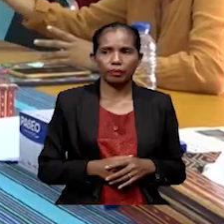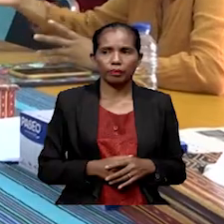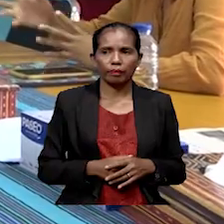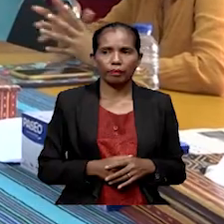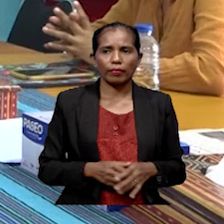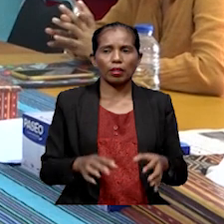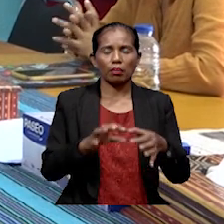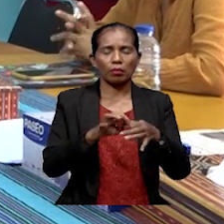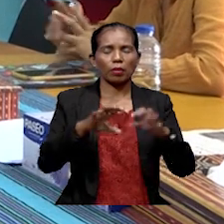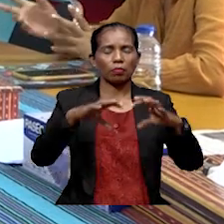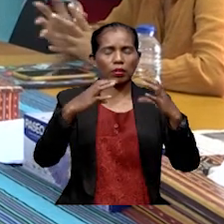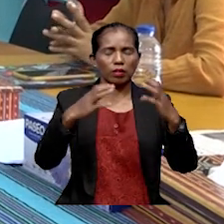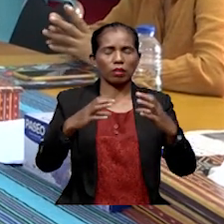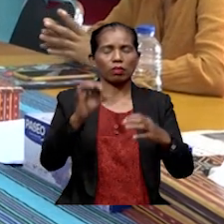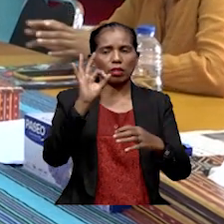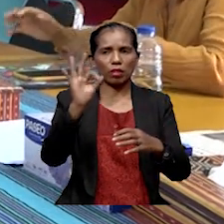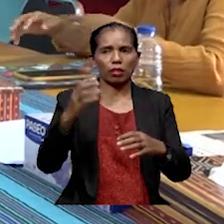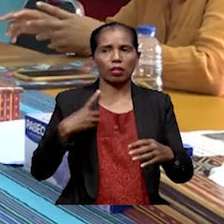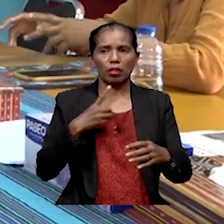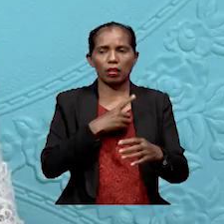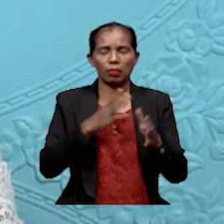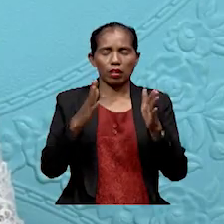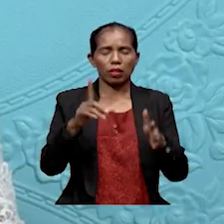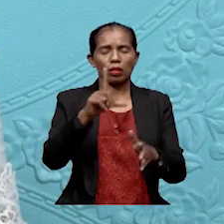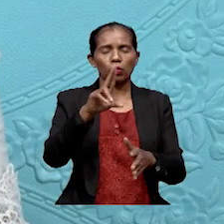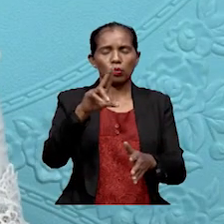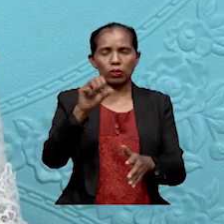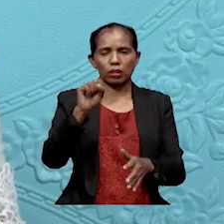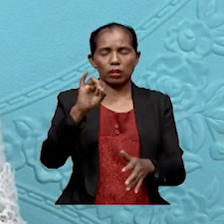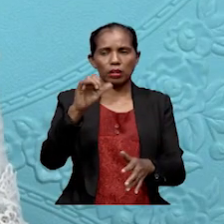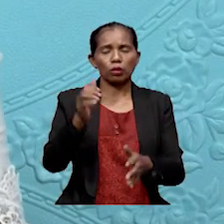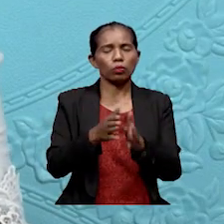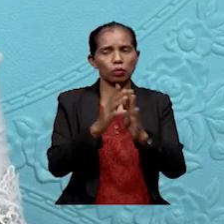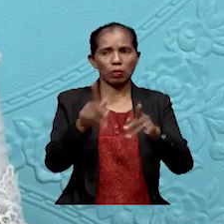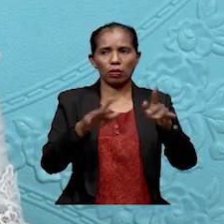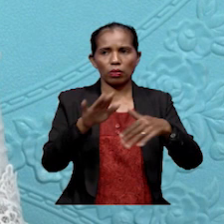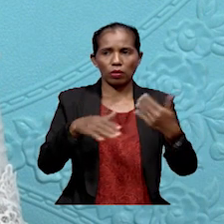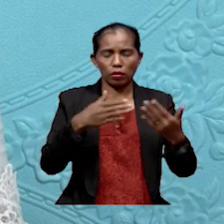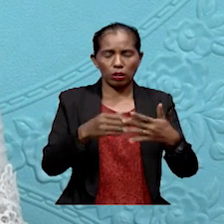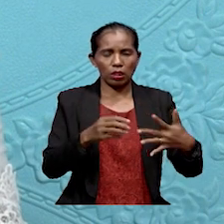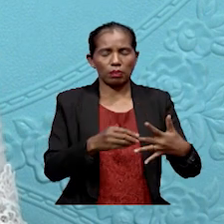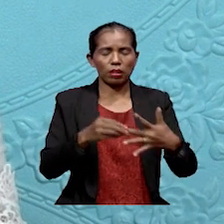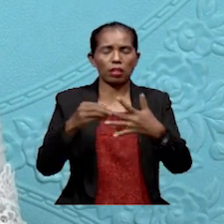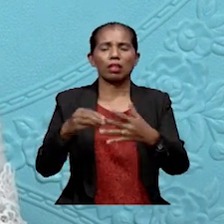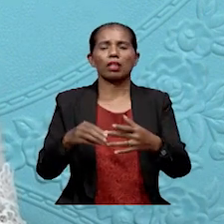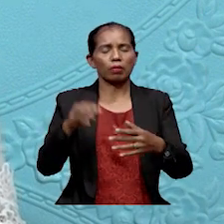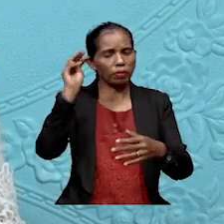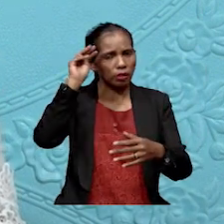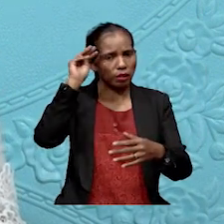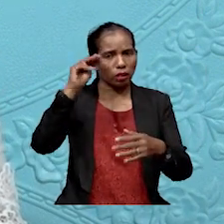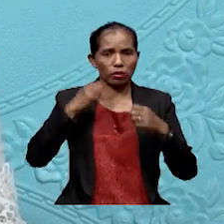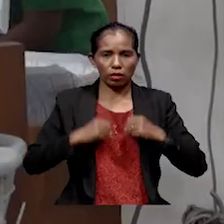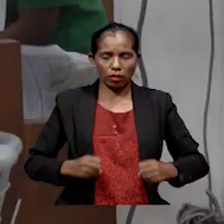Membro Comissão EFI, deputada Lúcia Taeki, Husu Cidadão Hotu, liliu parte relevante sira, hanesan Ministério